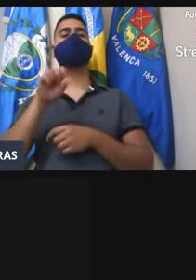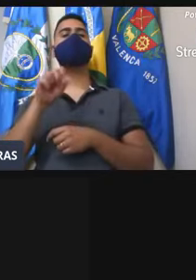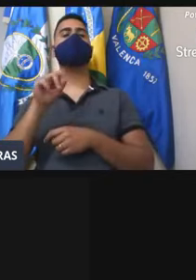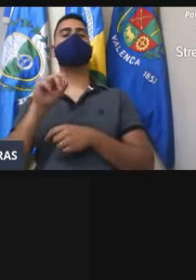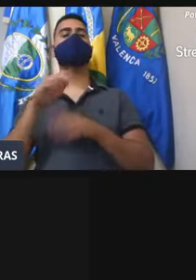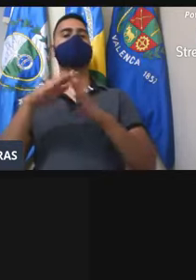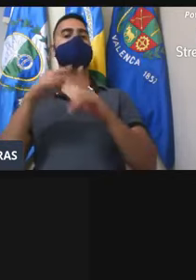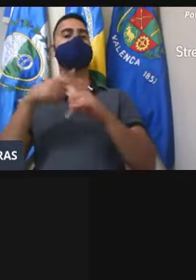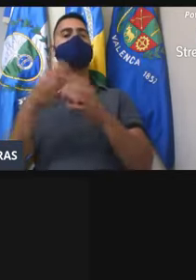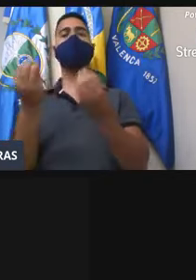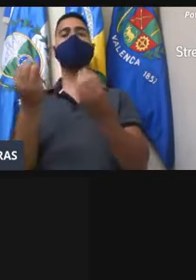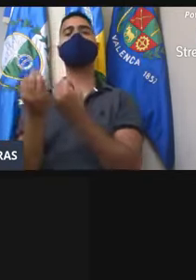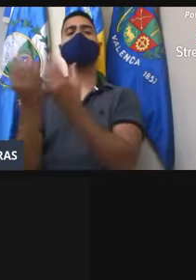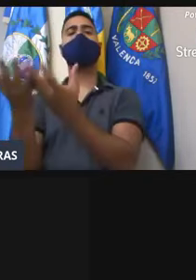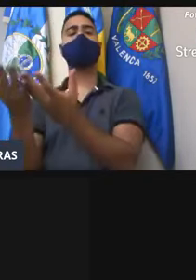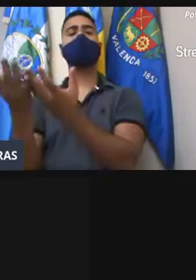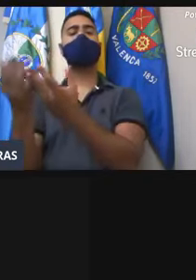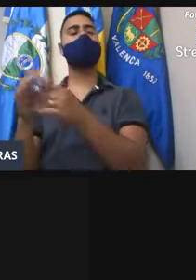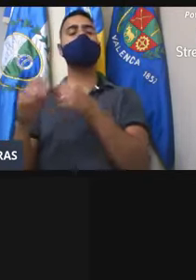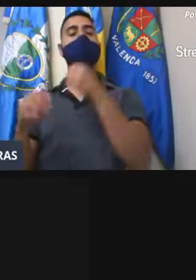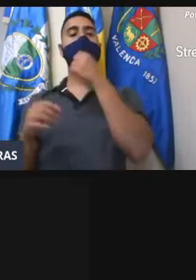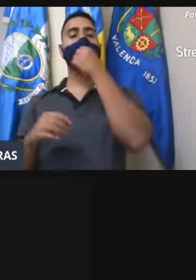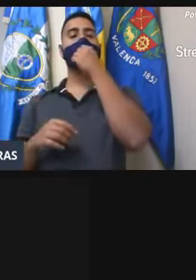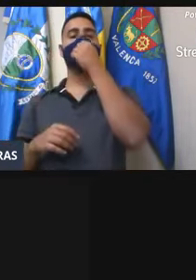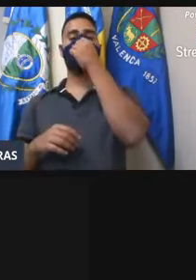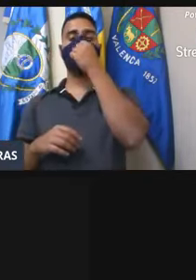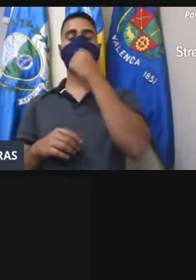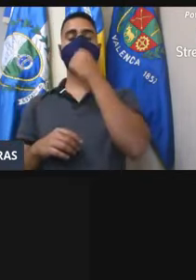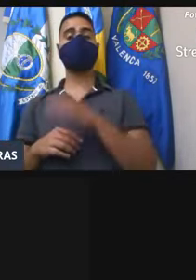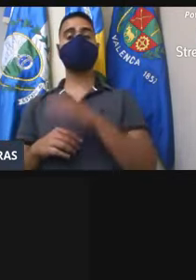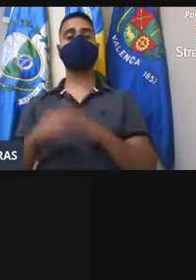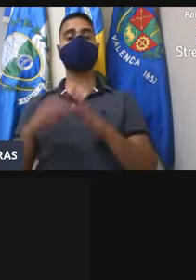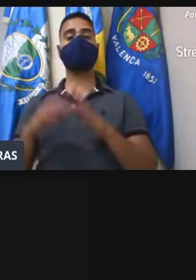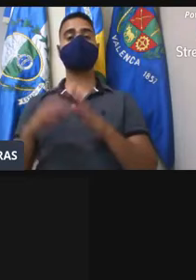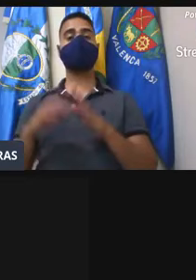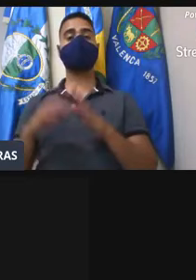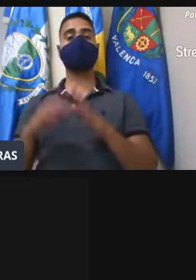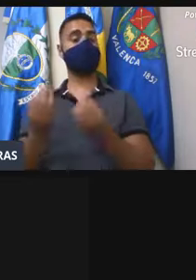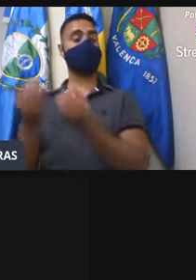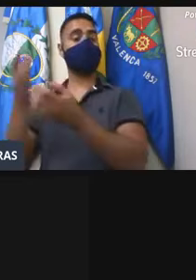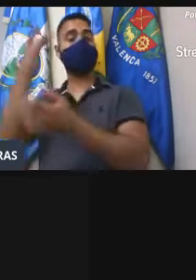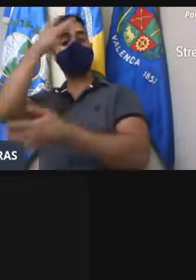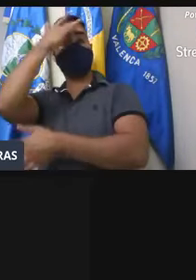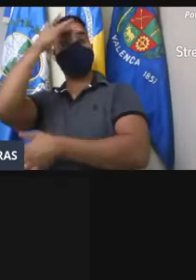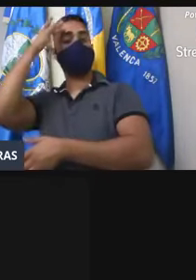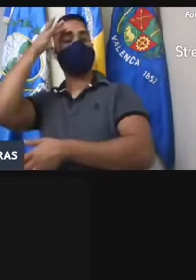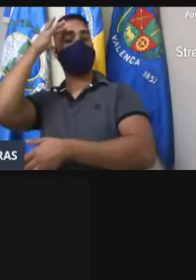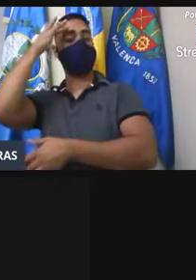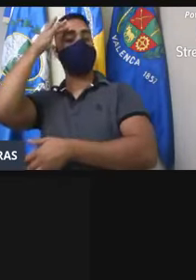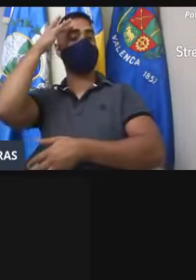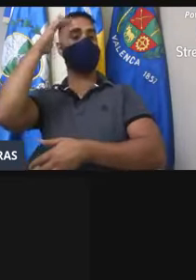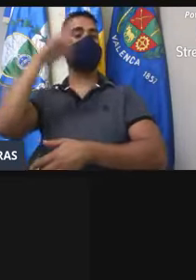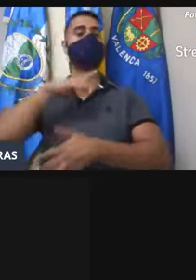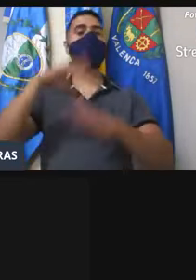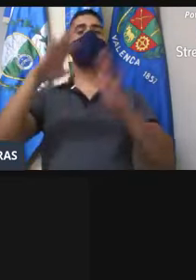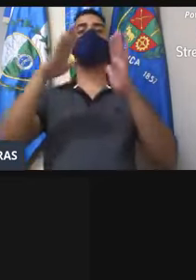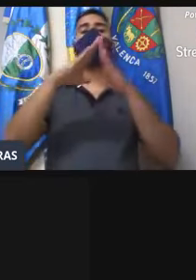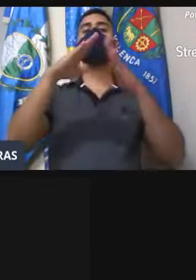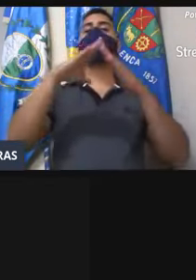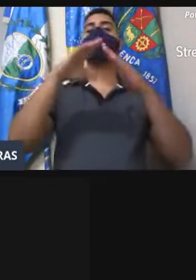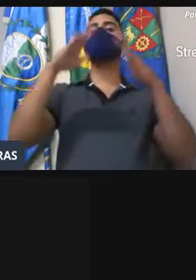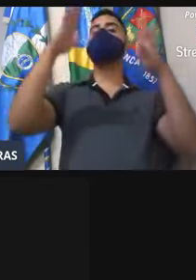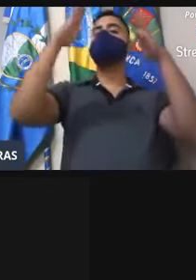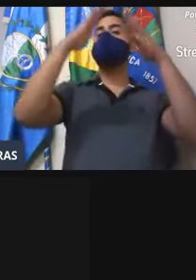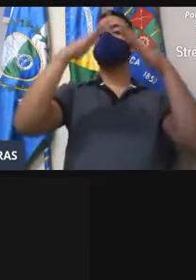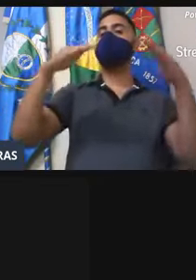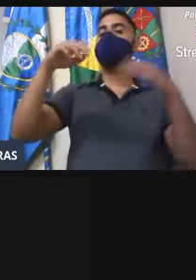em doar, né, da igreja para aquelas pessoas que residem nos 2 morros de São